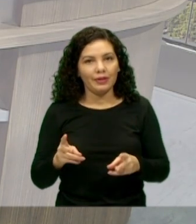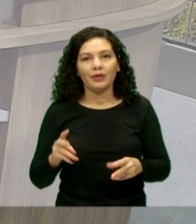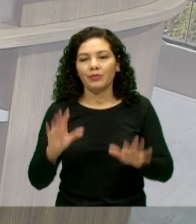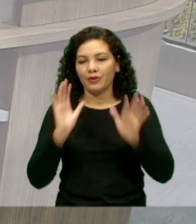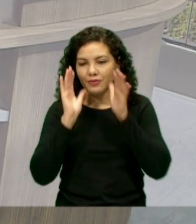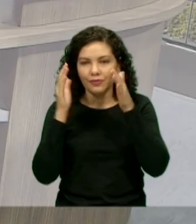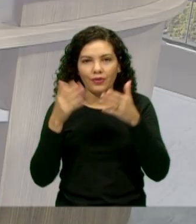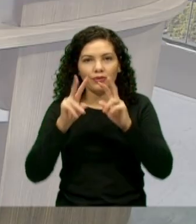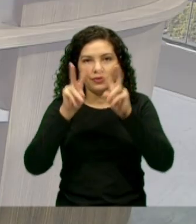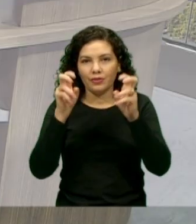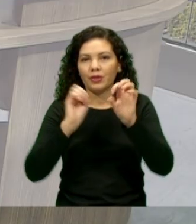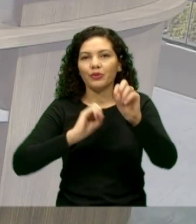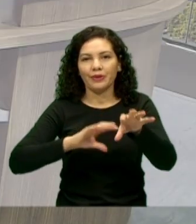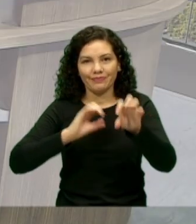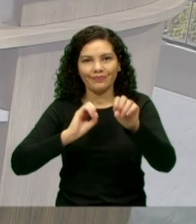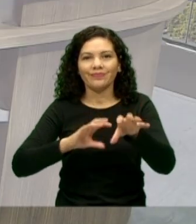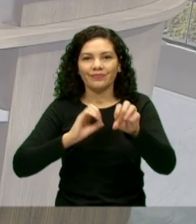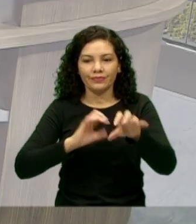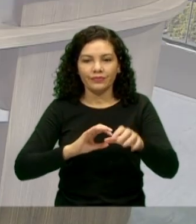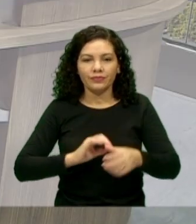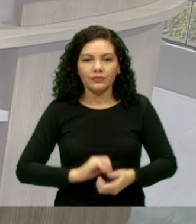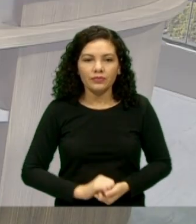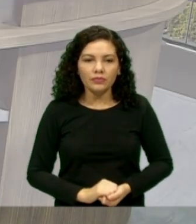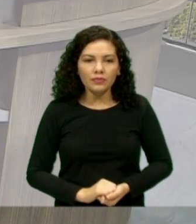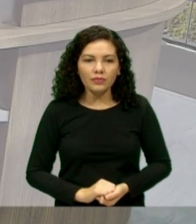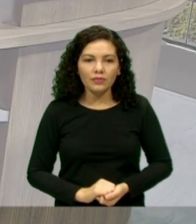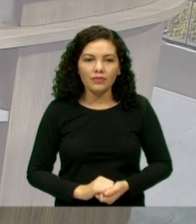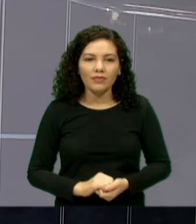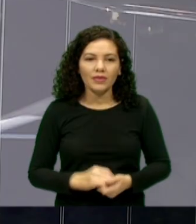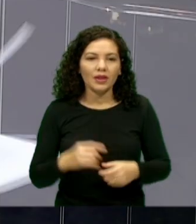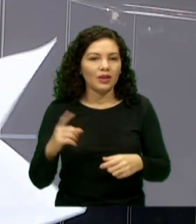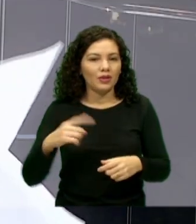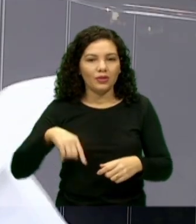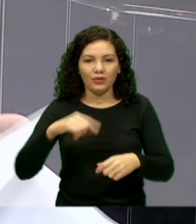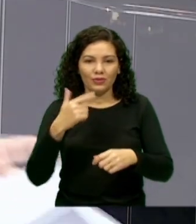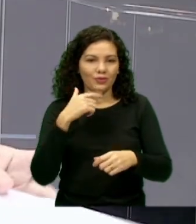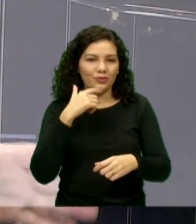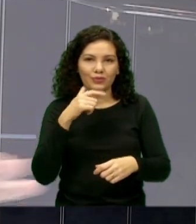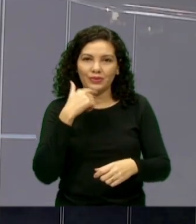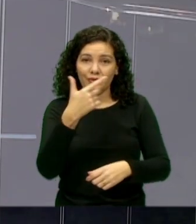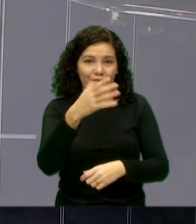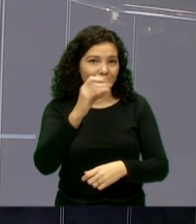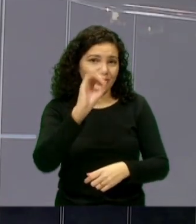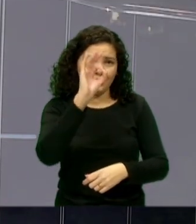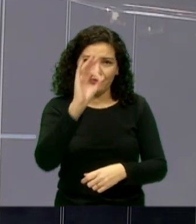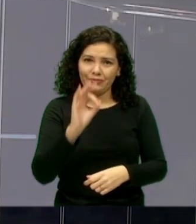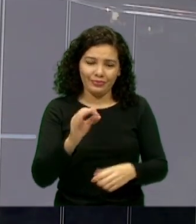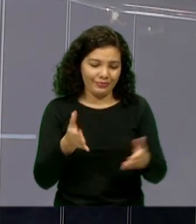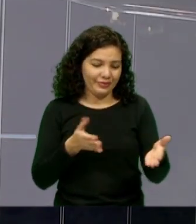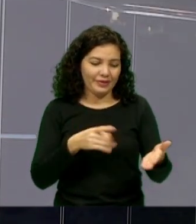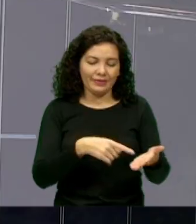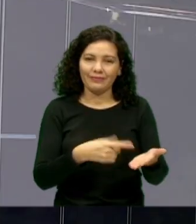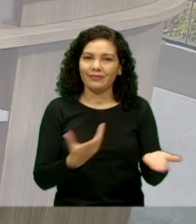ponto. Olha, eu vou te falar, a gente não fez 20% da nossa pauta.